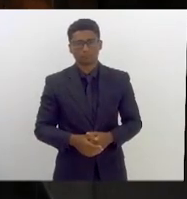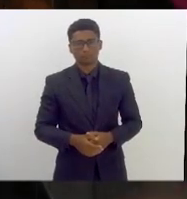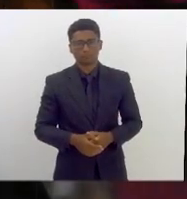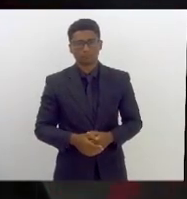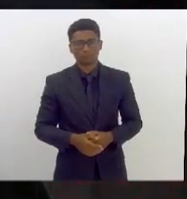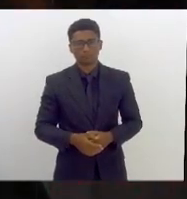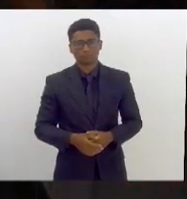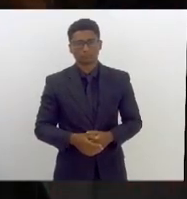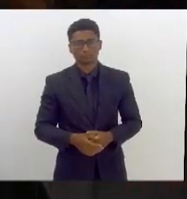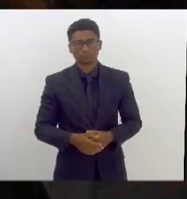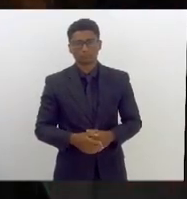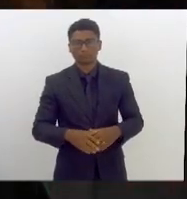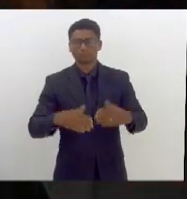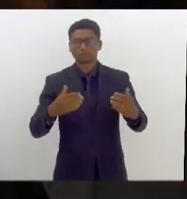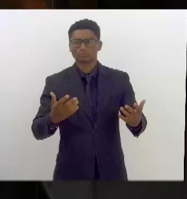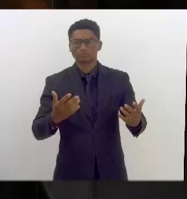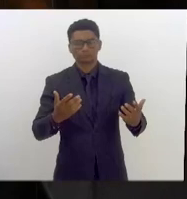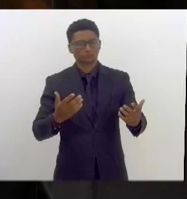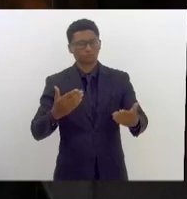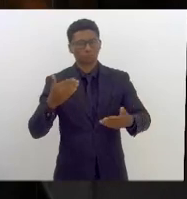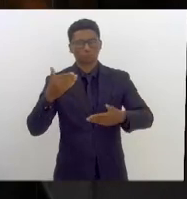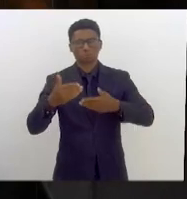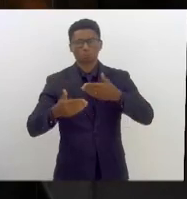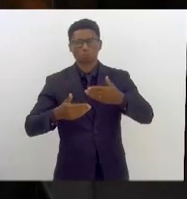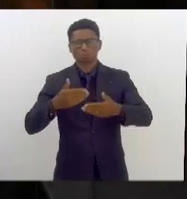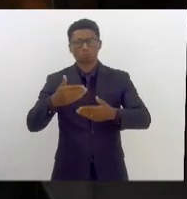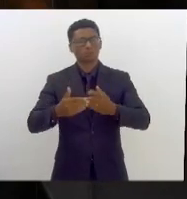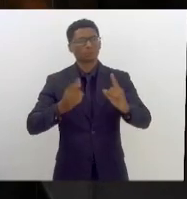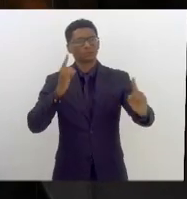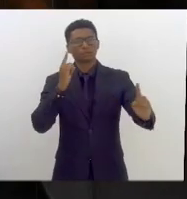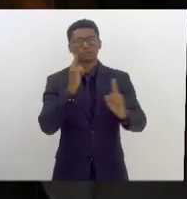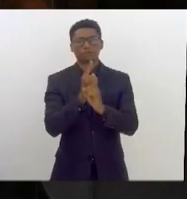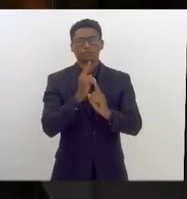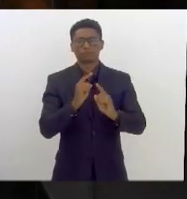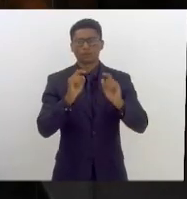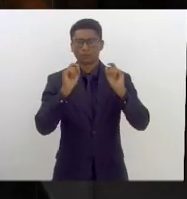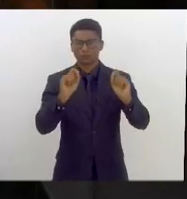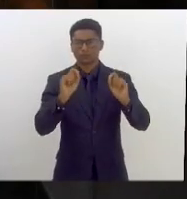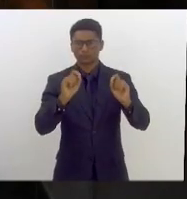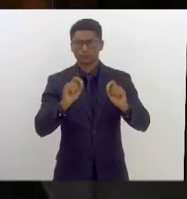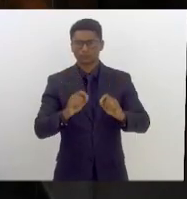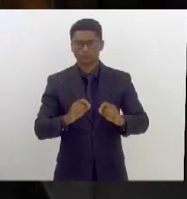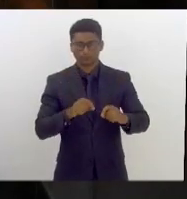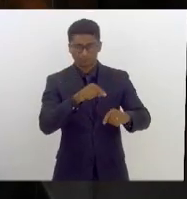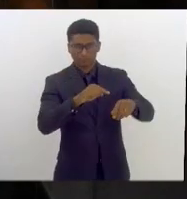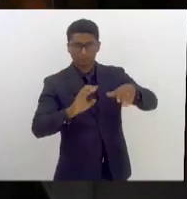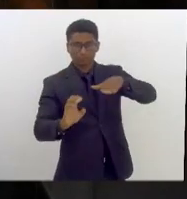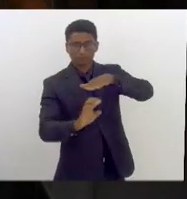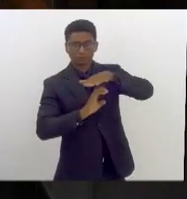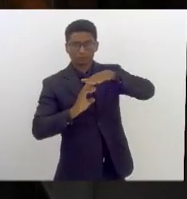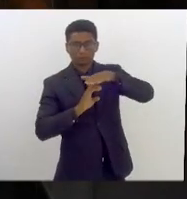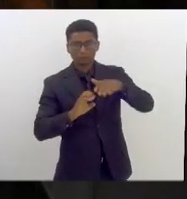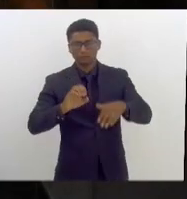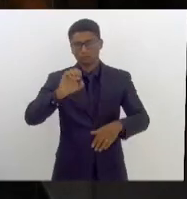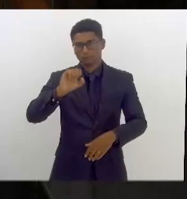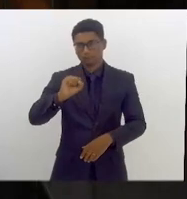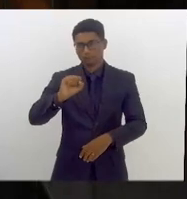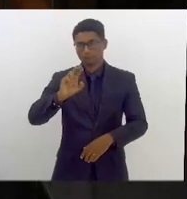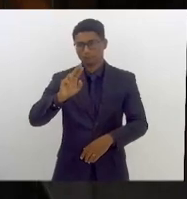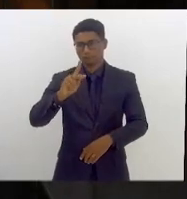E aí se verifica, deputada Lucinha, que a própria supervia estava